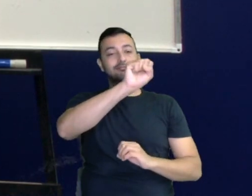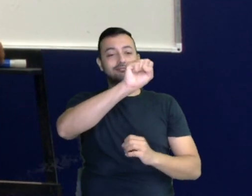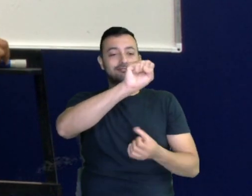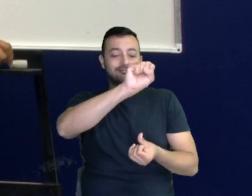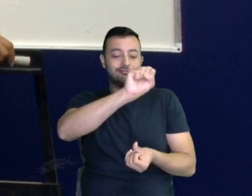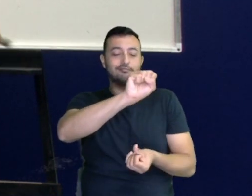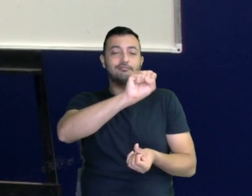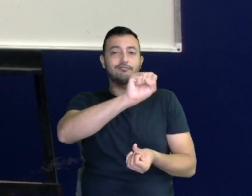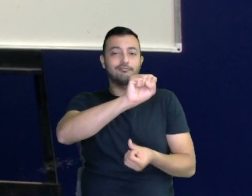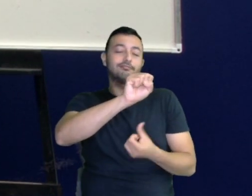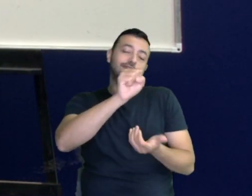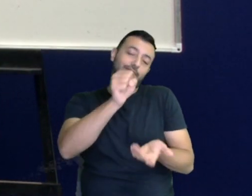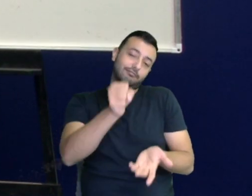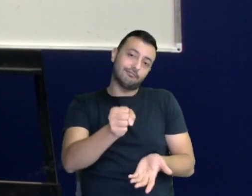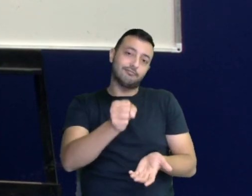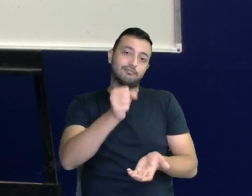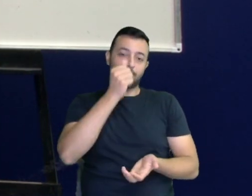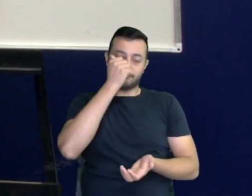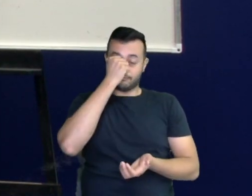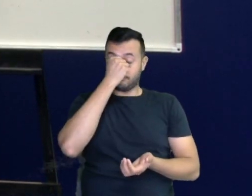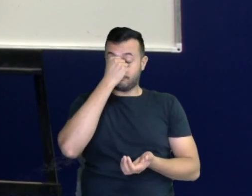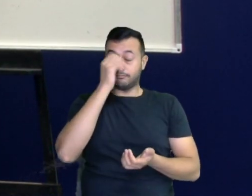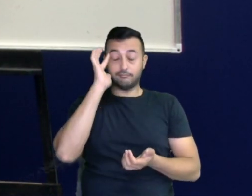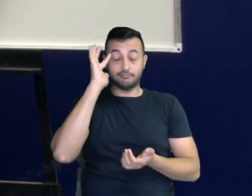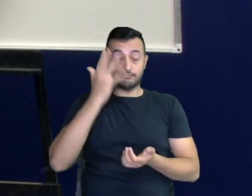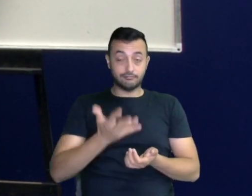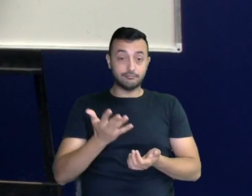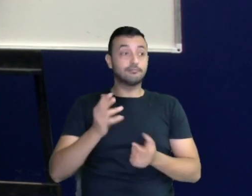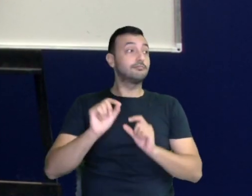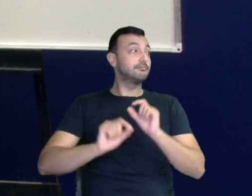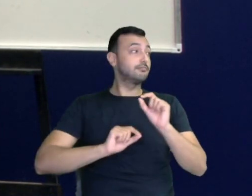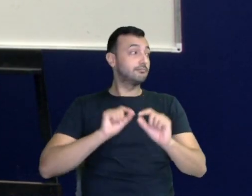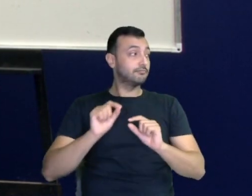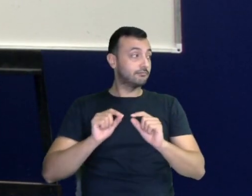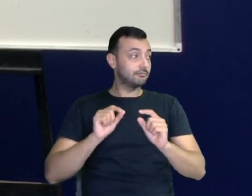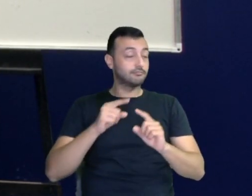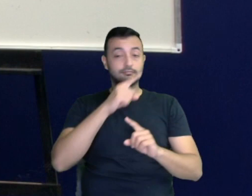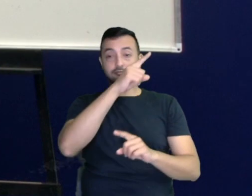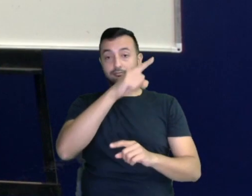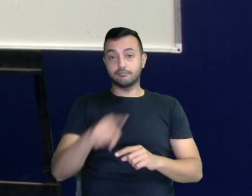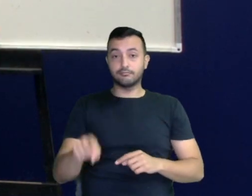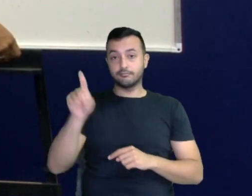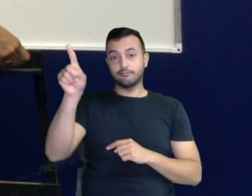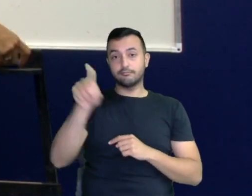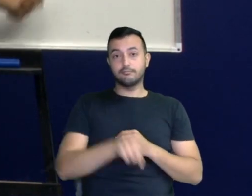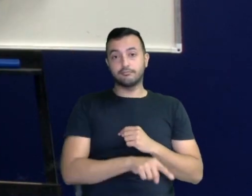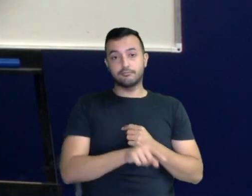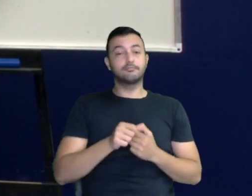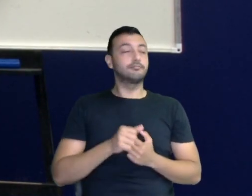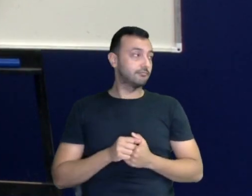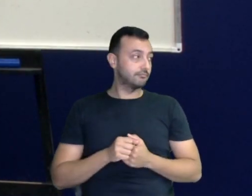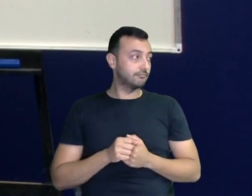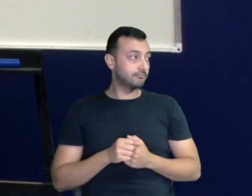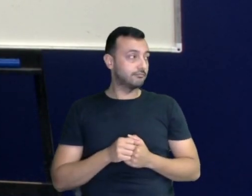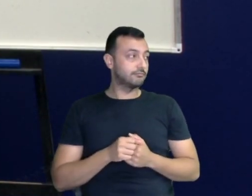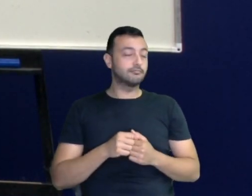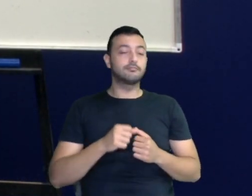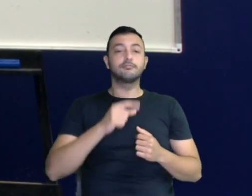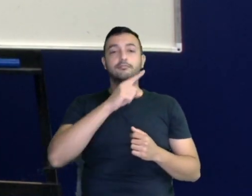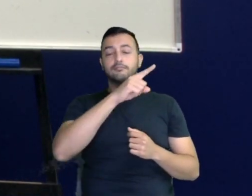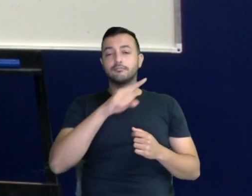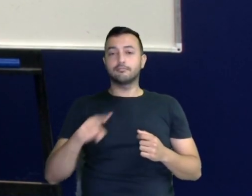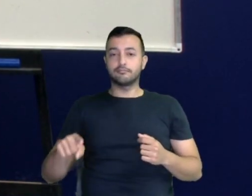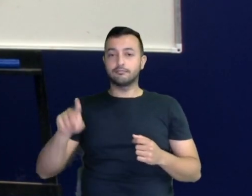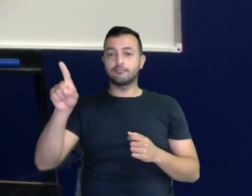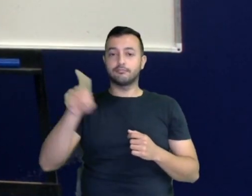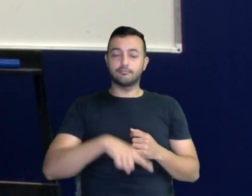E aí, para resolver esta proporção, é aquela ideia do meio pelos extremos. O número que está aqui embaixo vem